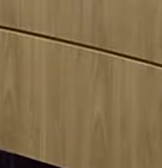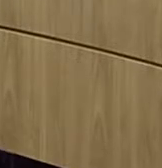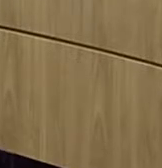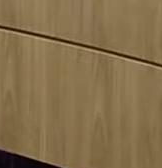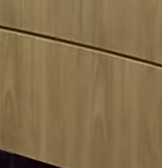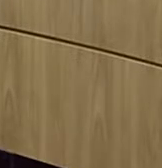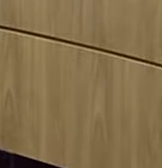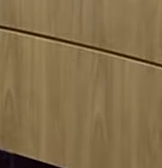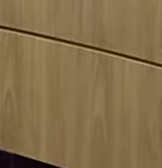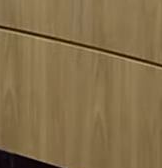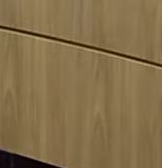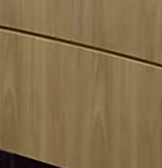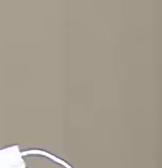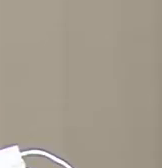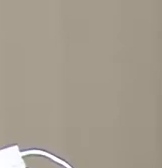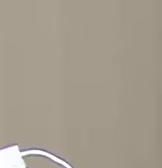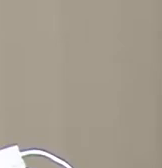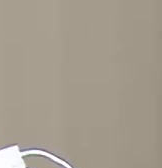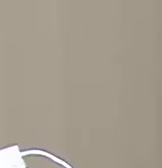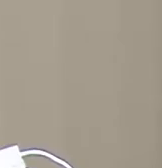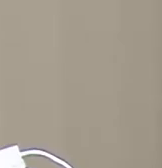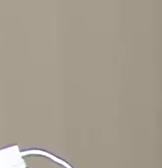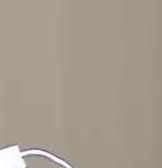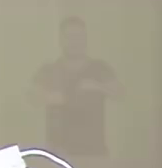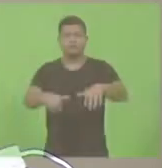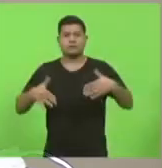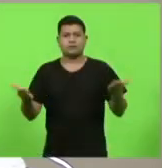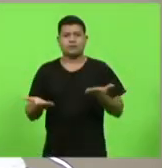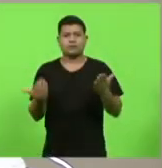Reaberta a sessão, passamos à ordem do dia.